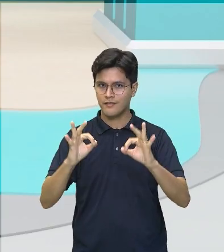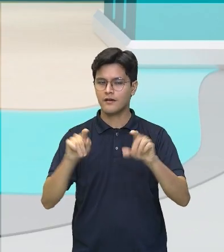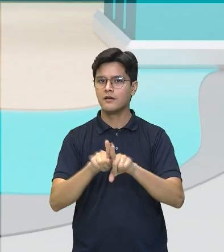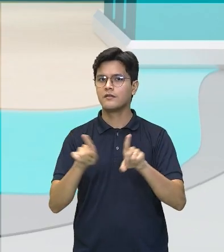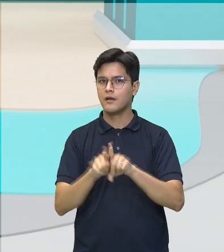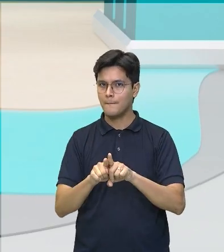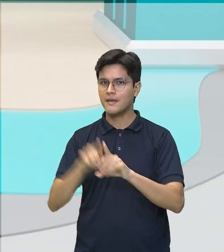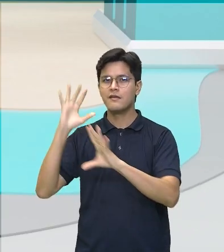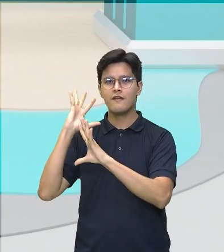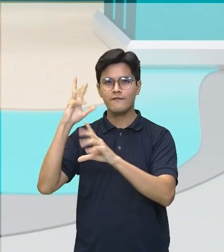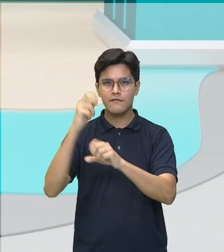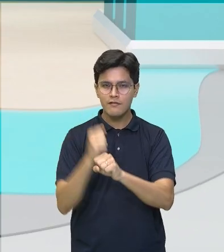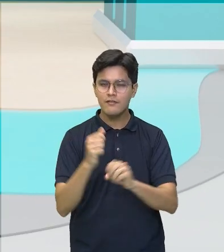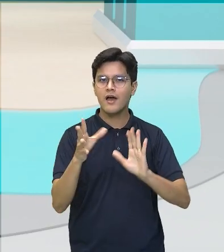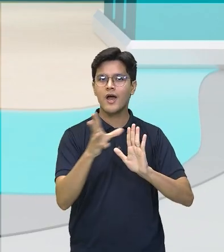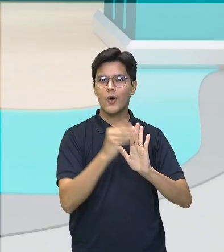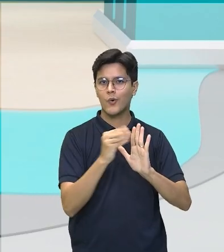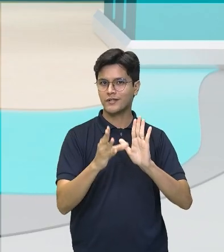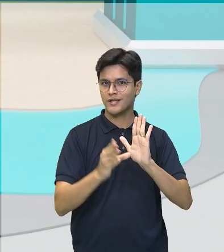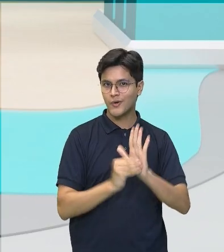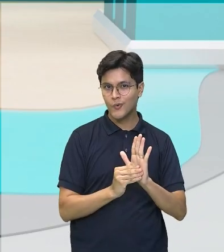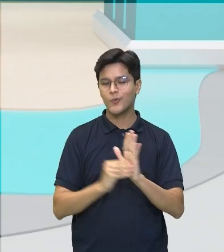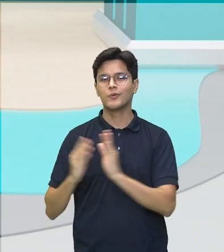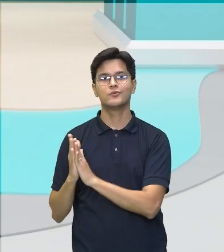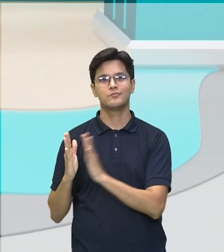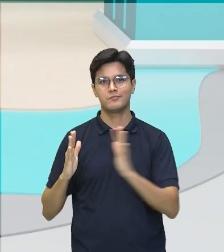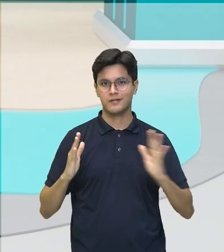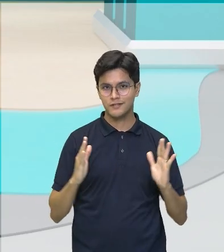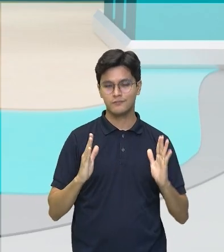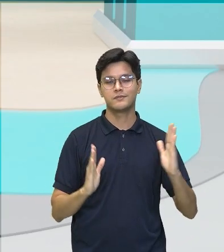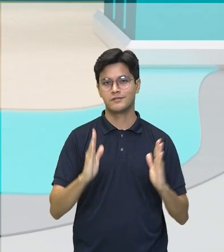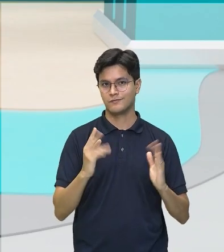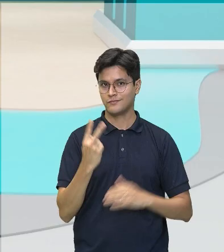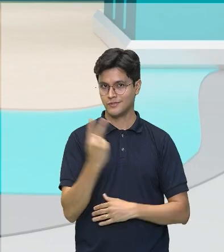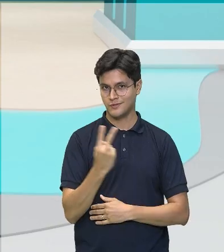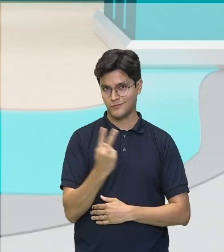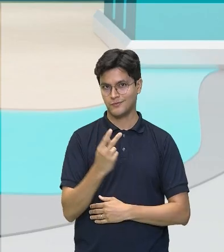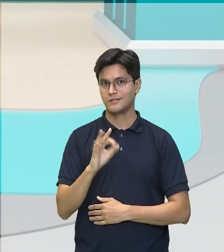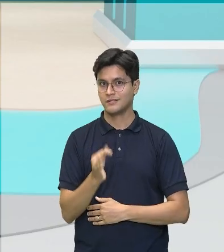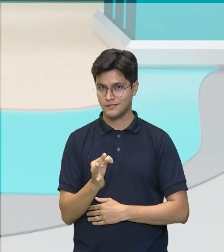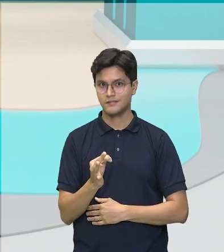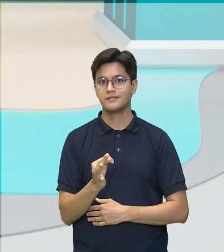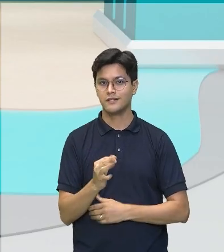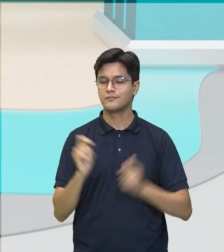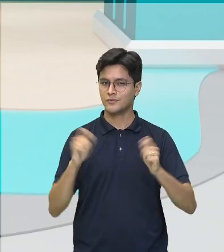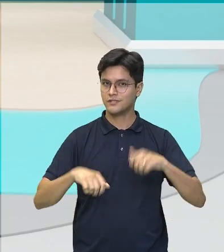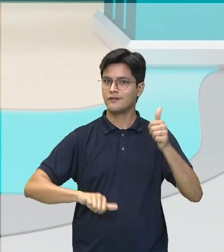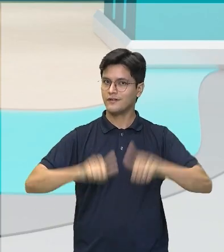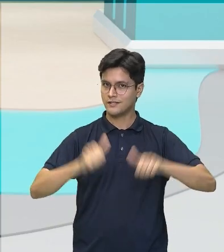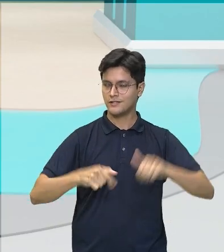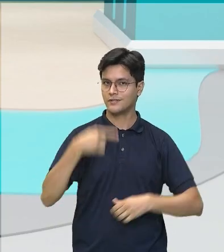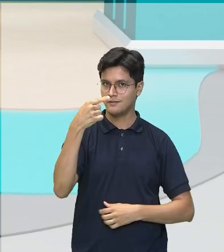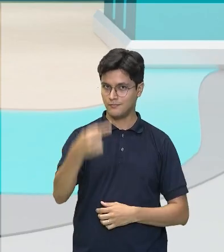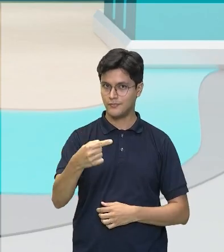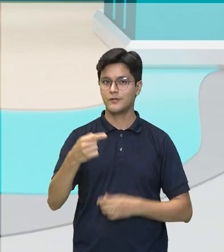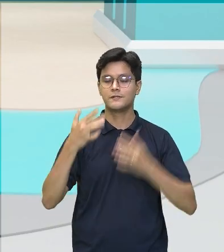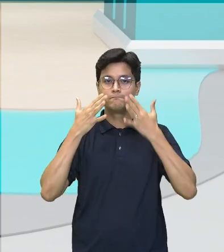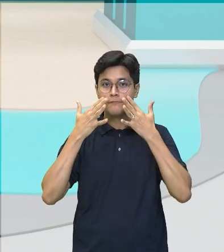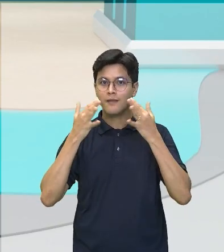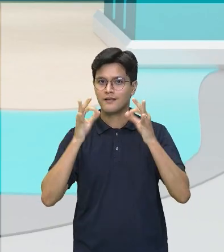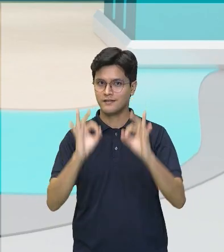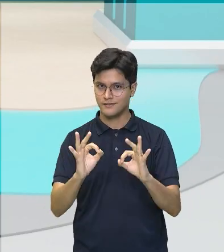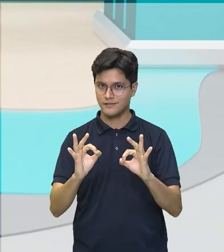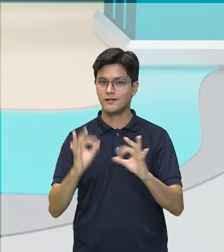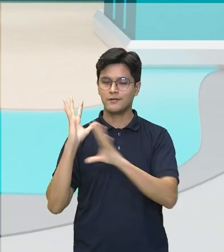revisitar o conteúdo que foi dado na segunda unidade e assim podermos fazer a nossa avaliação. Então, vamos prestar atenção na